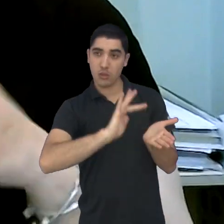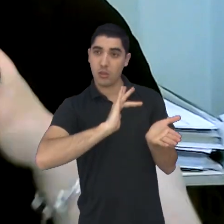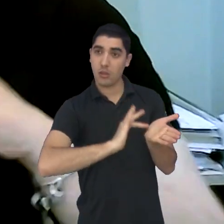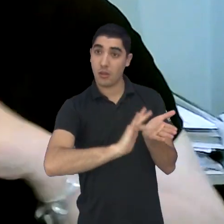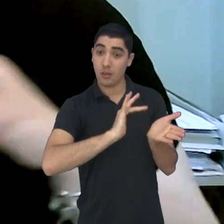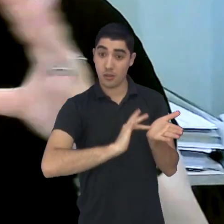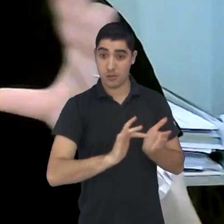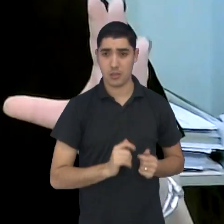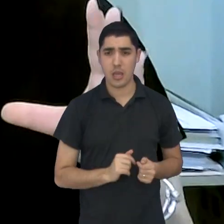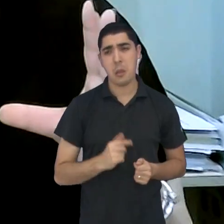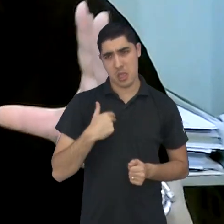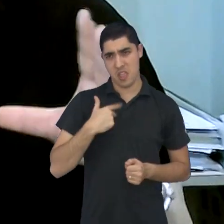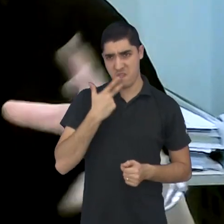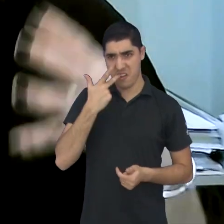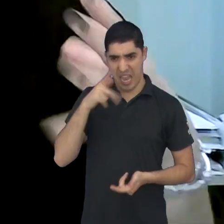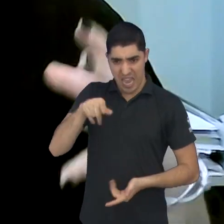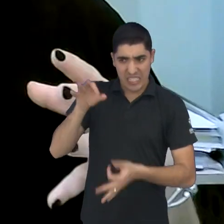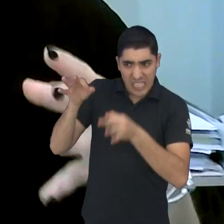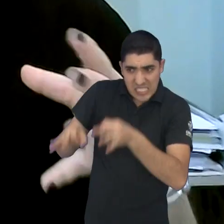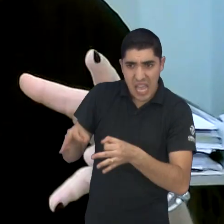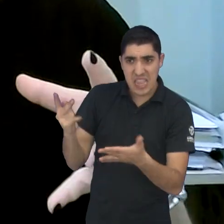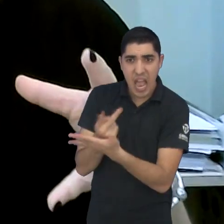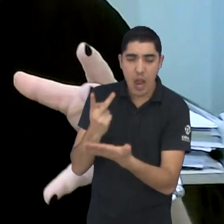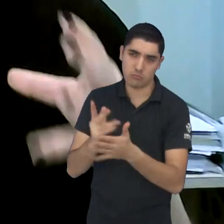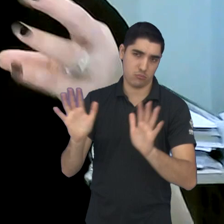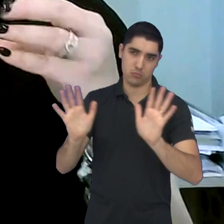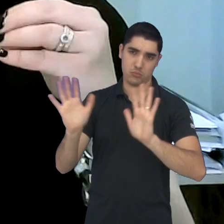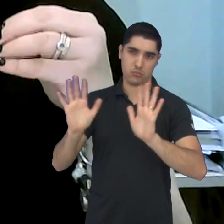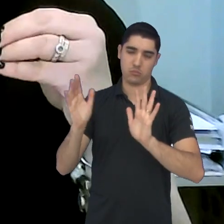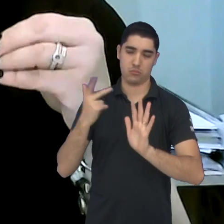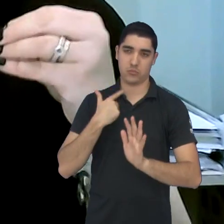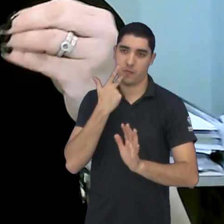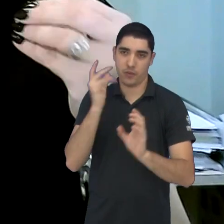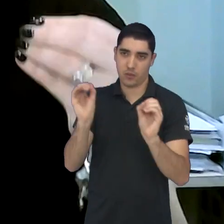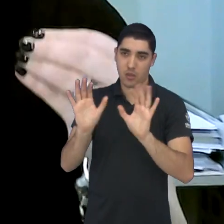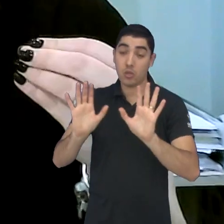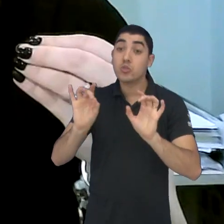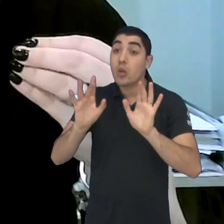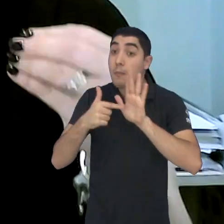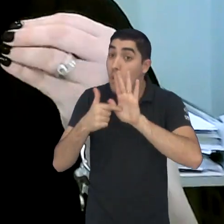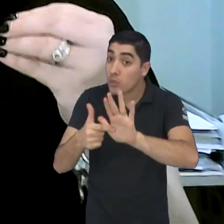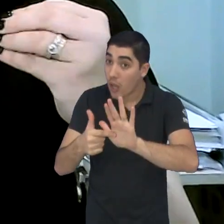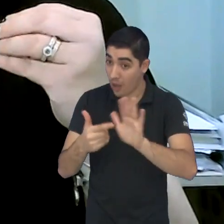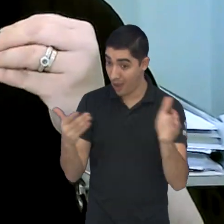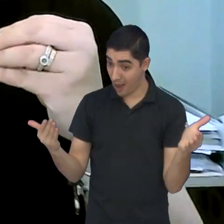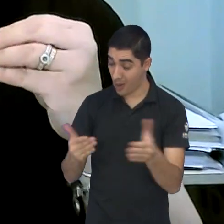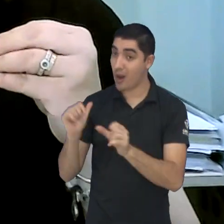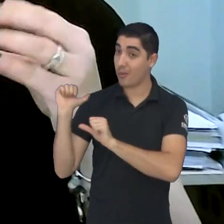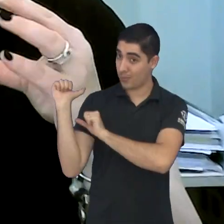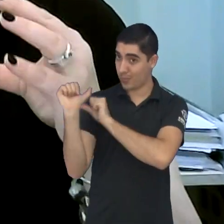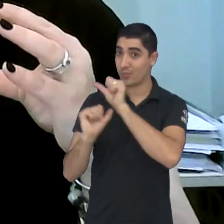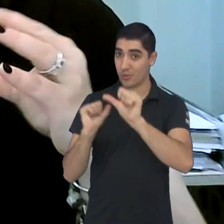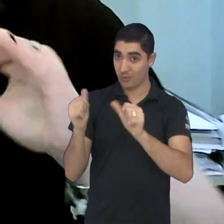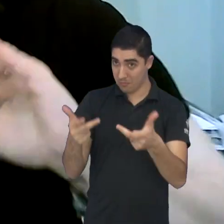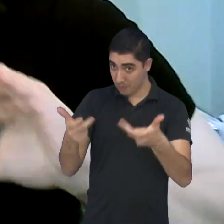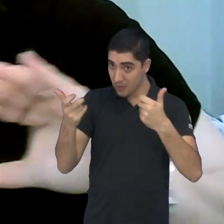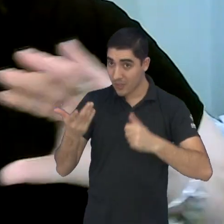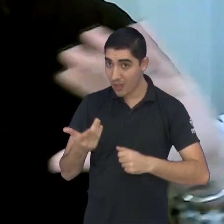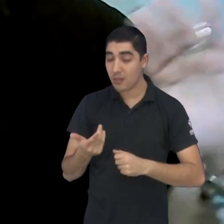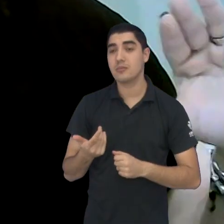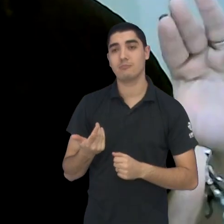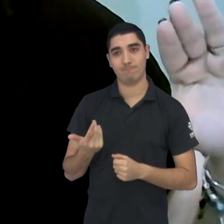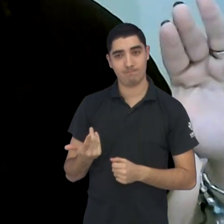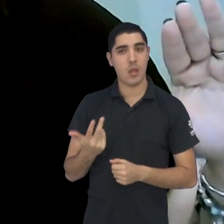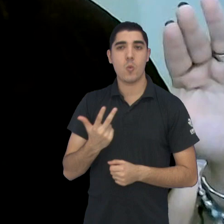estou aqui dizendo se é certo, se é errado, sem nenhum juízo de valor, mas eu estou trazendo a realidade. A gente não pode mais